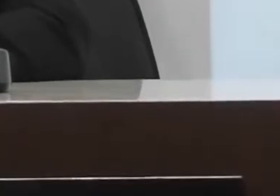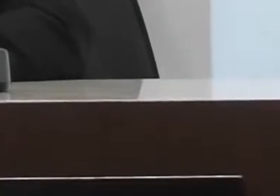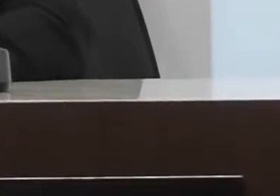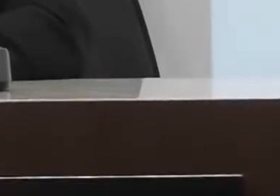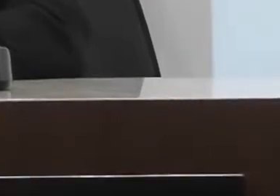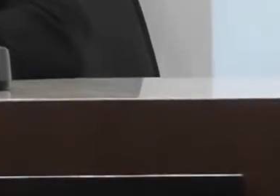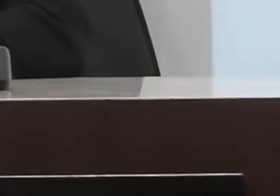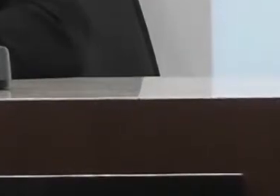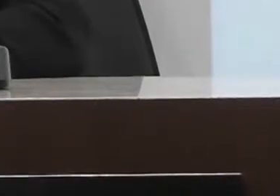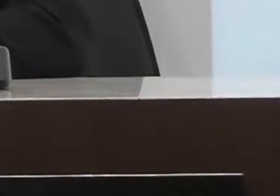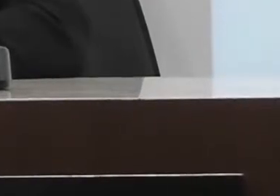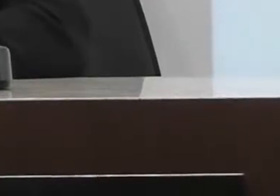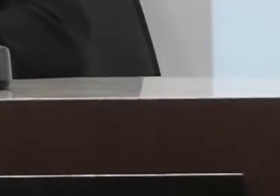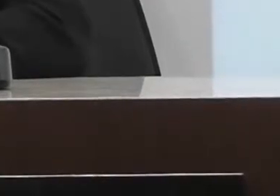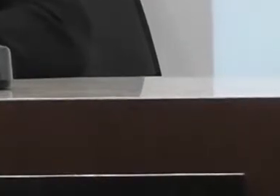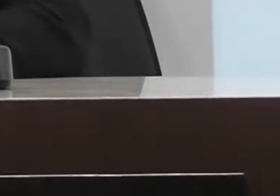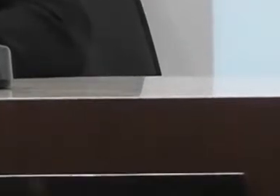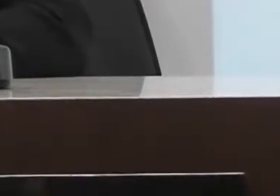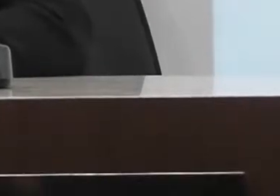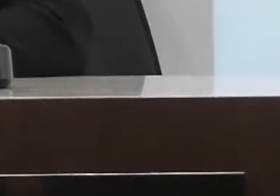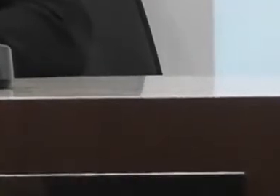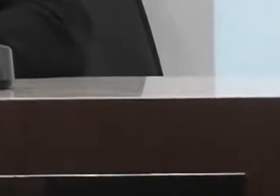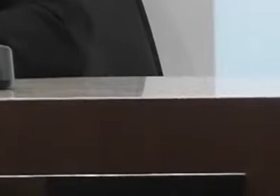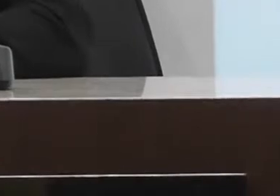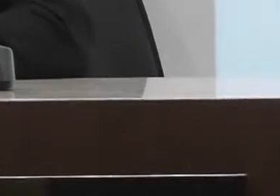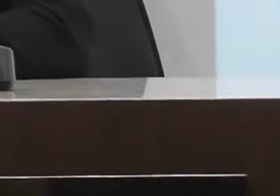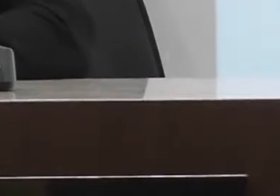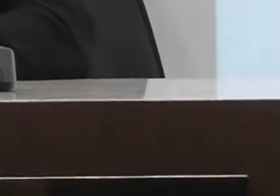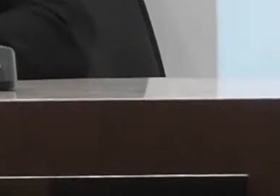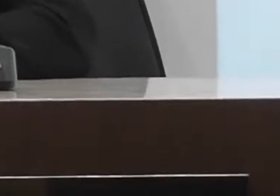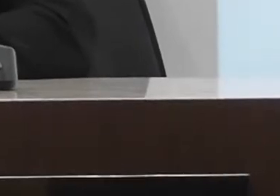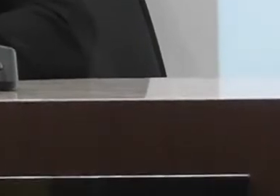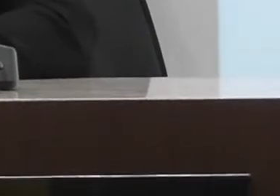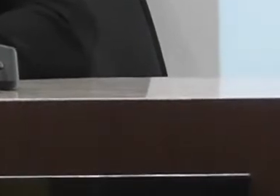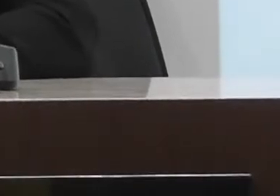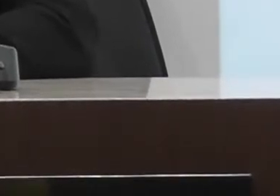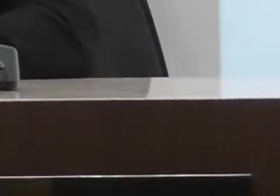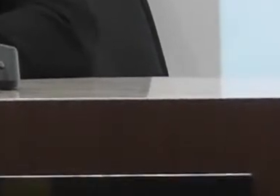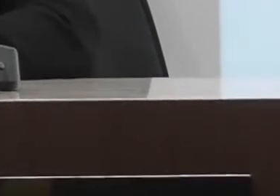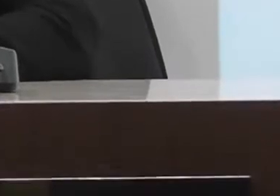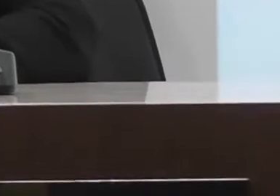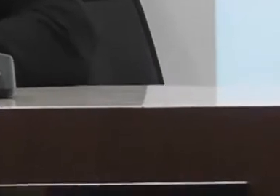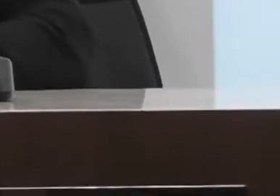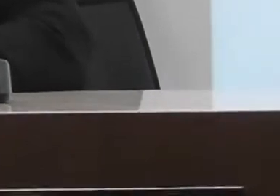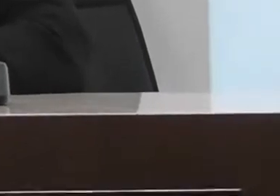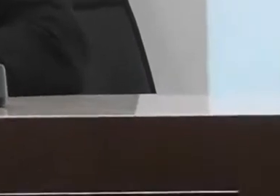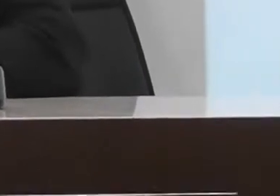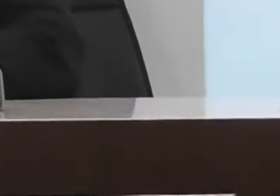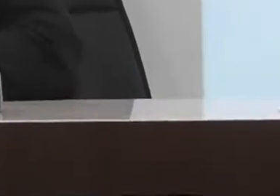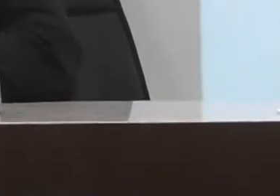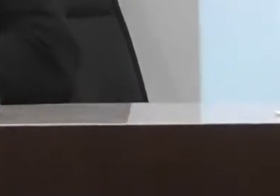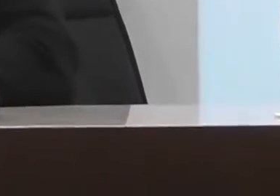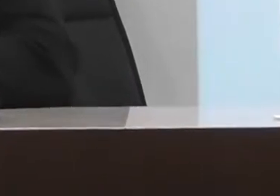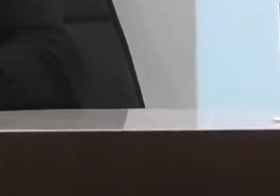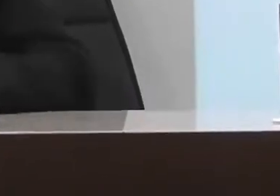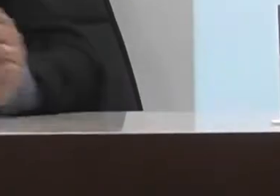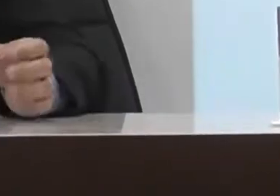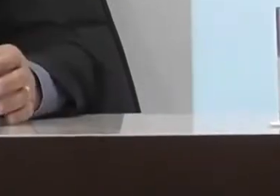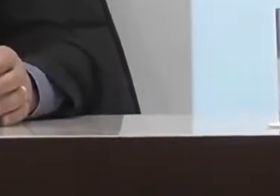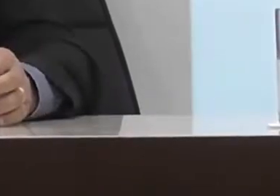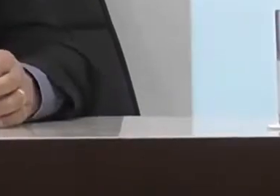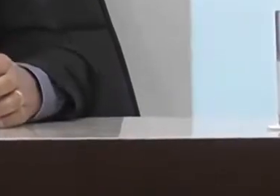um mês comemorativo aos povos surdos, onde valoriza-se, então, as suas conquistas e o seu empoderamento